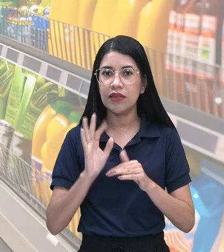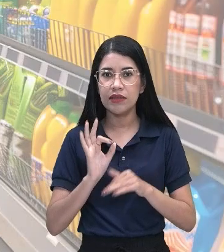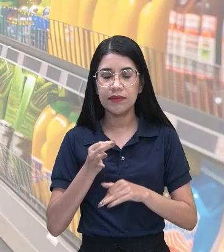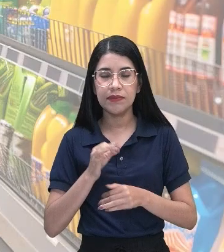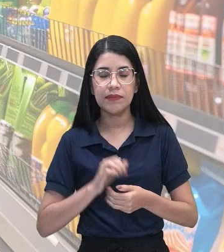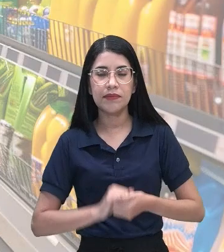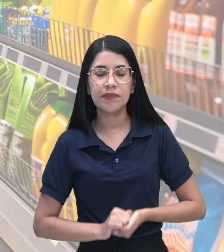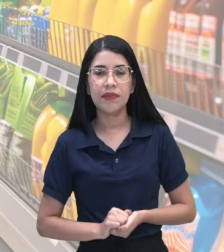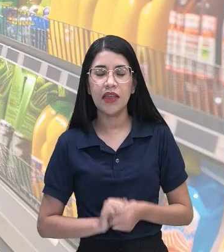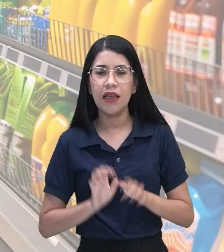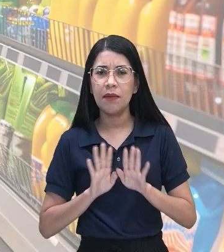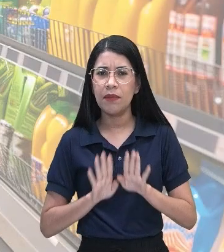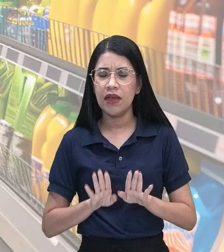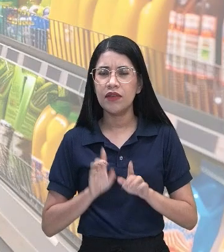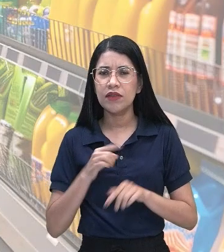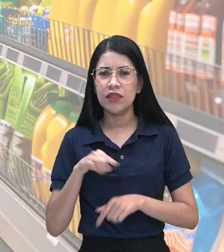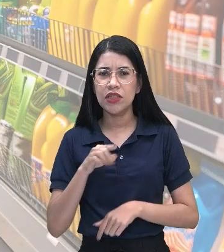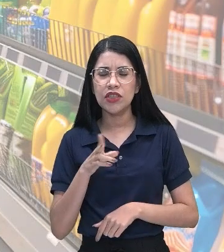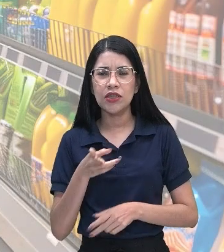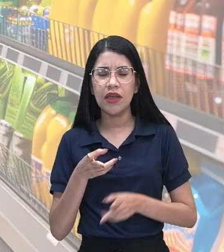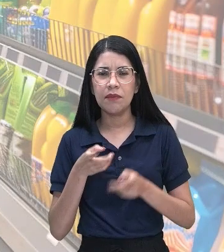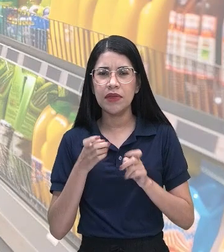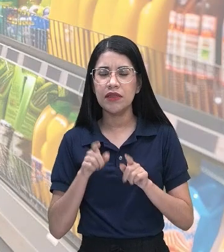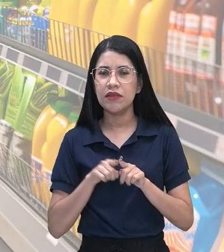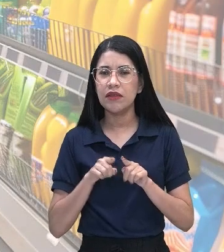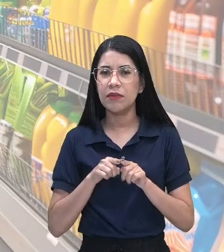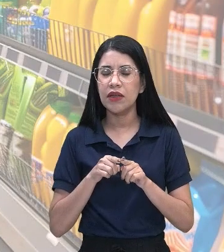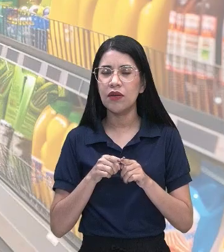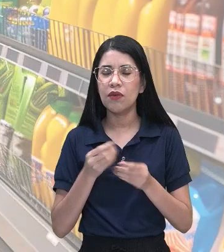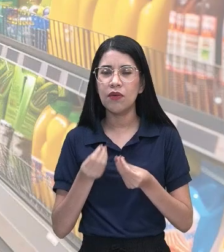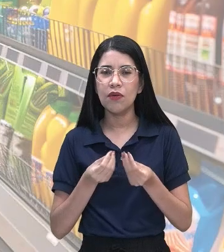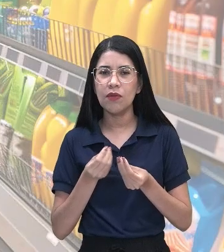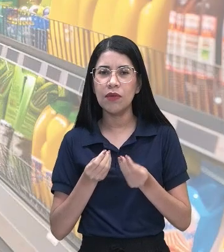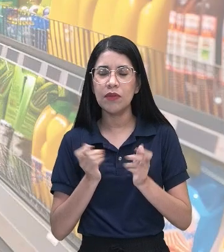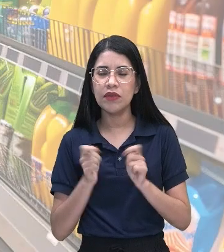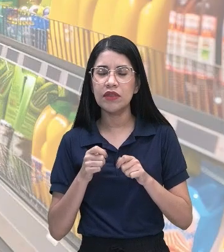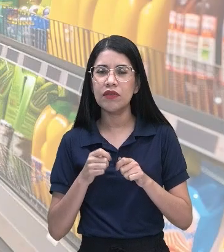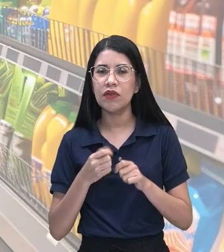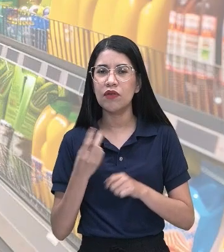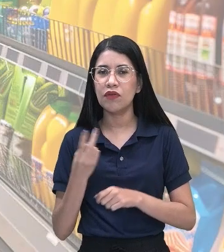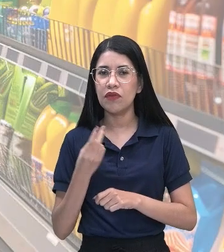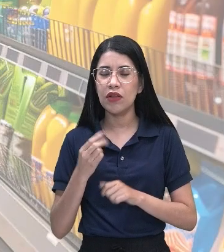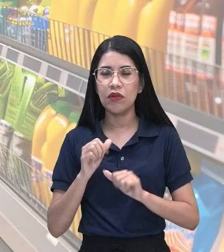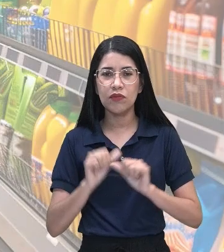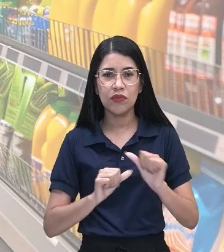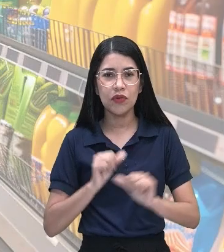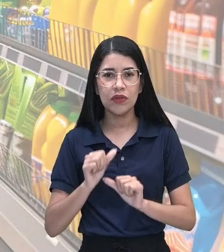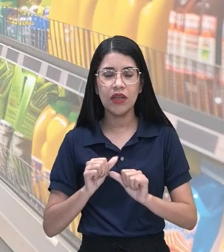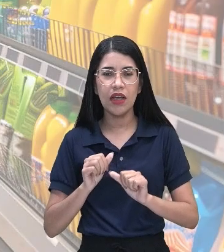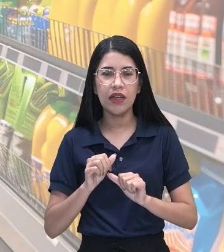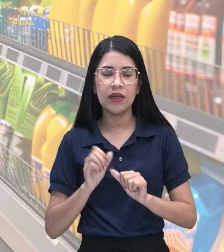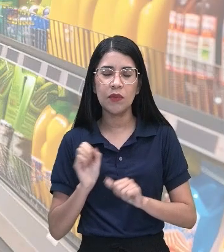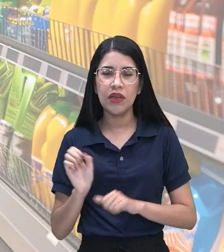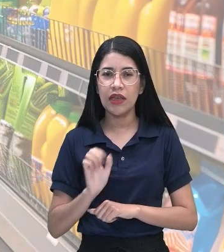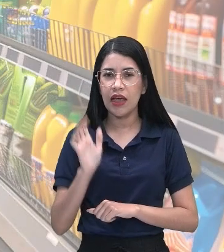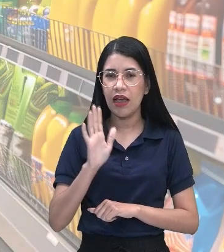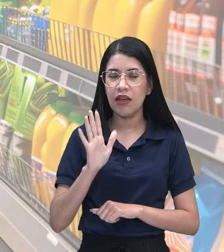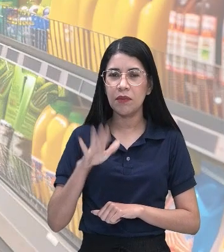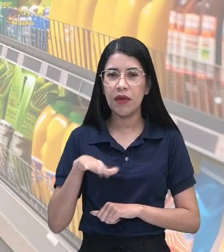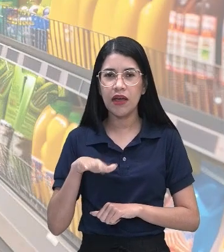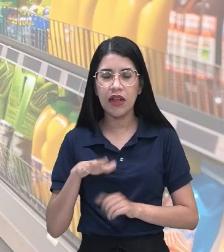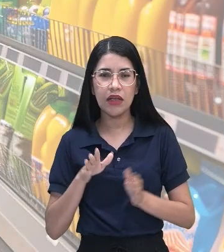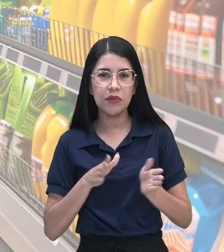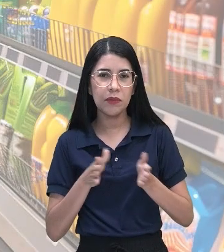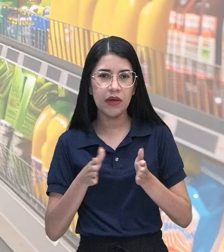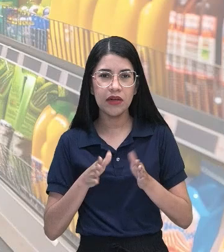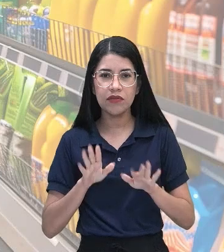ó, já pararam para pensar o que faz o preço do alimento mudar? Por que o arroz fica mais caro em uma época e mais